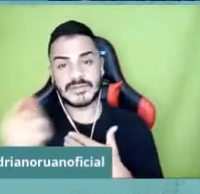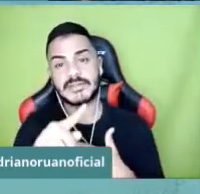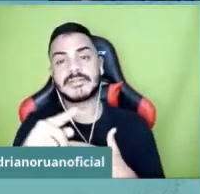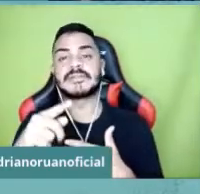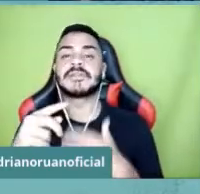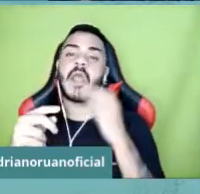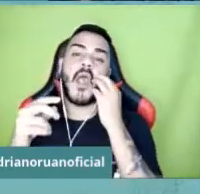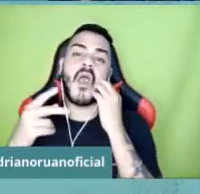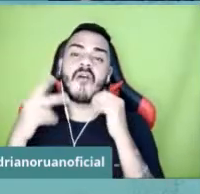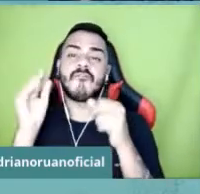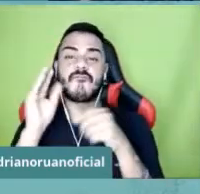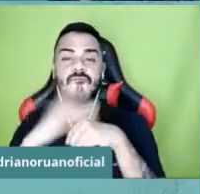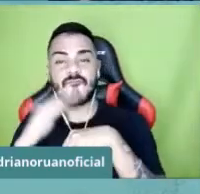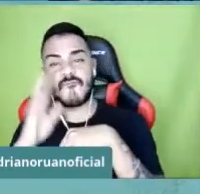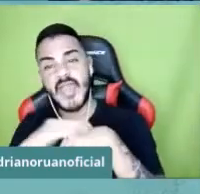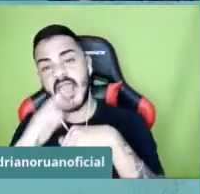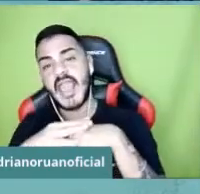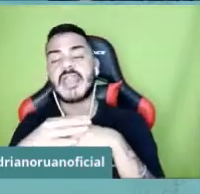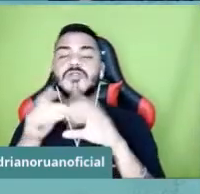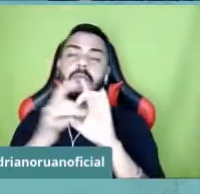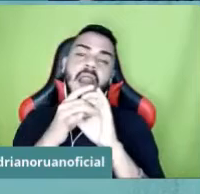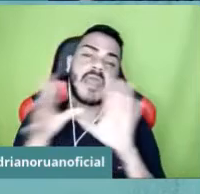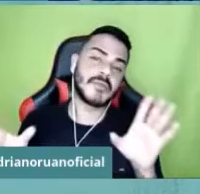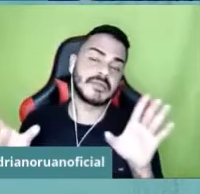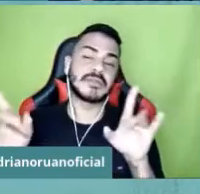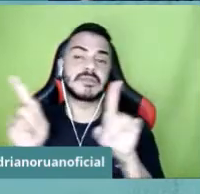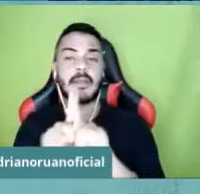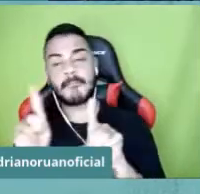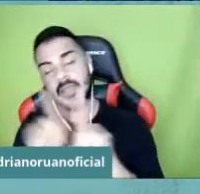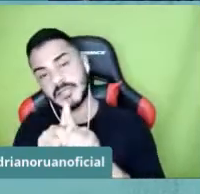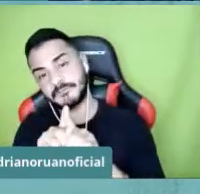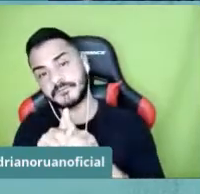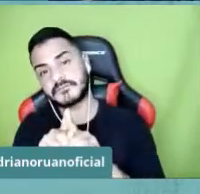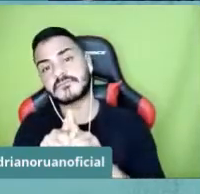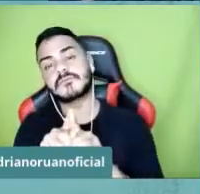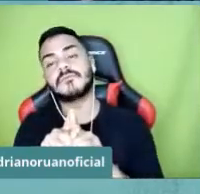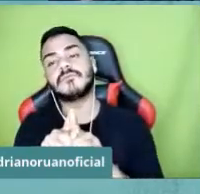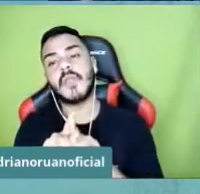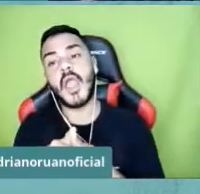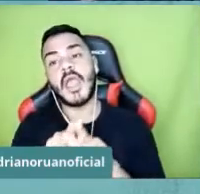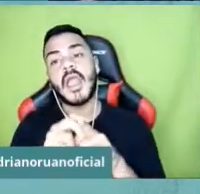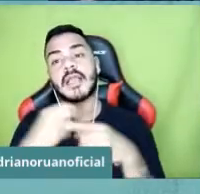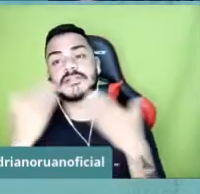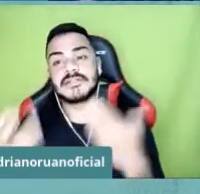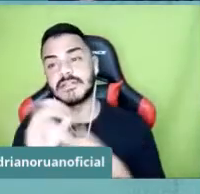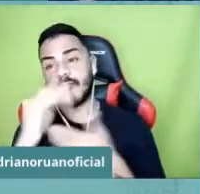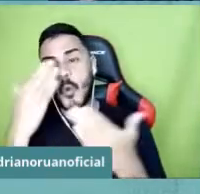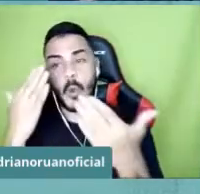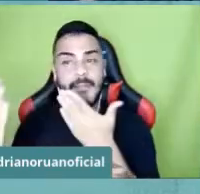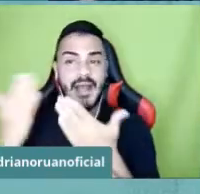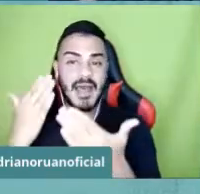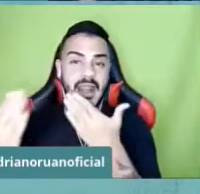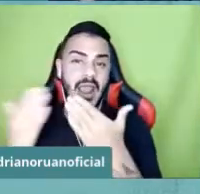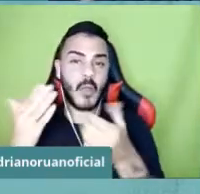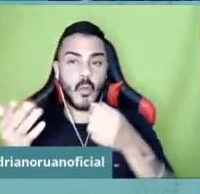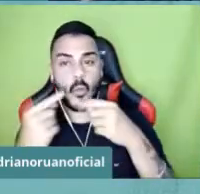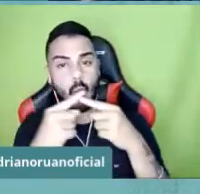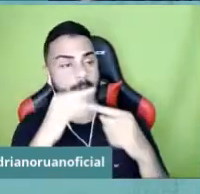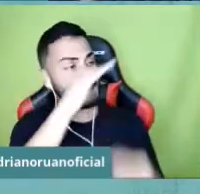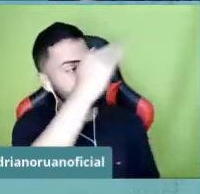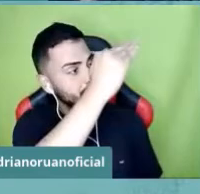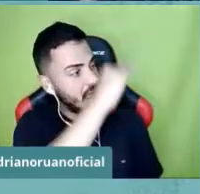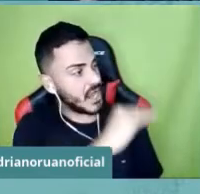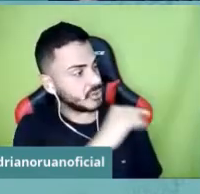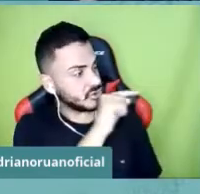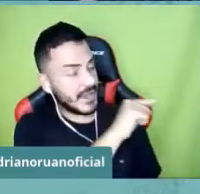gente fez uma desburocratização na produção de vacinas, ou seja, se a gente comparar com a parte de baixo desse gráfico,